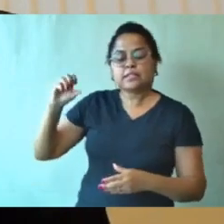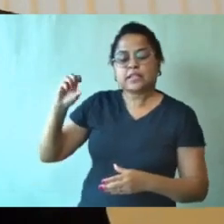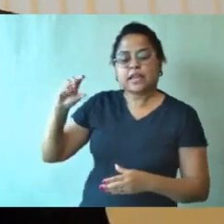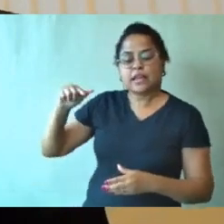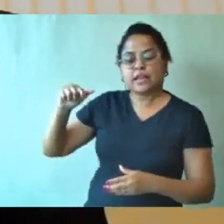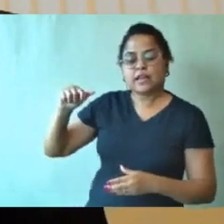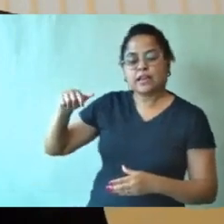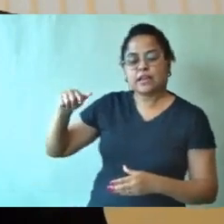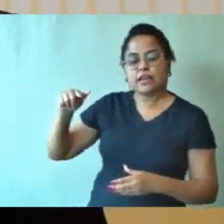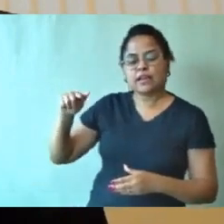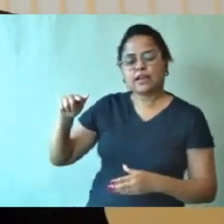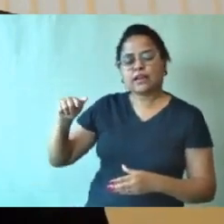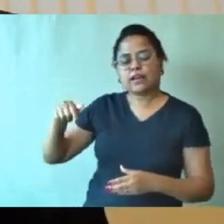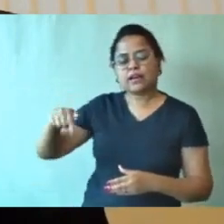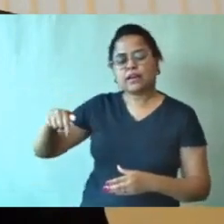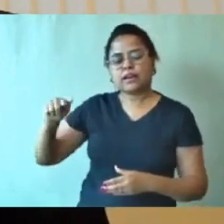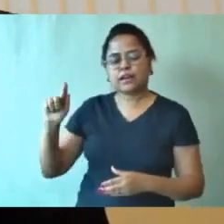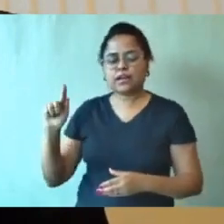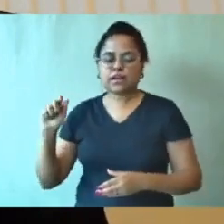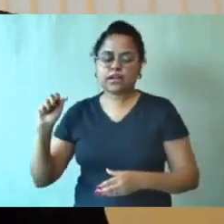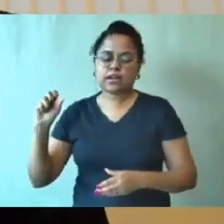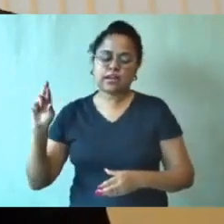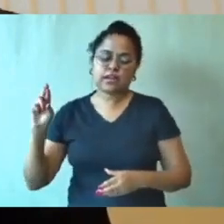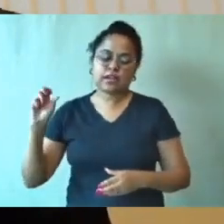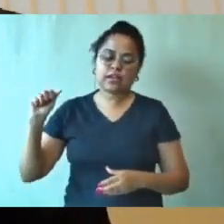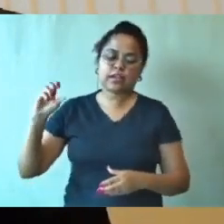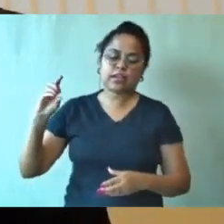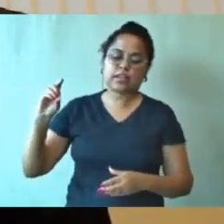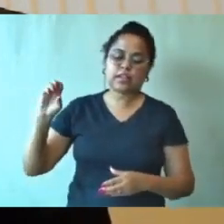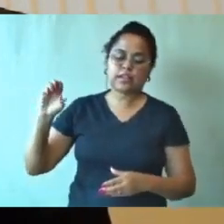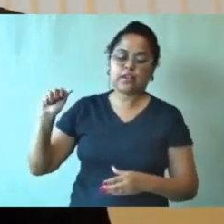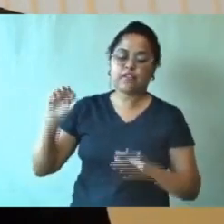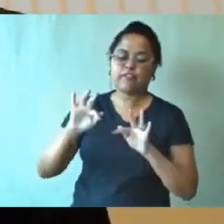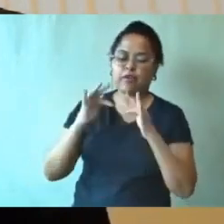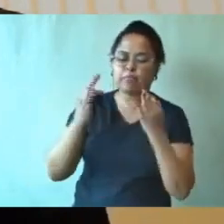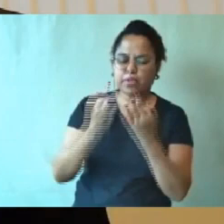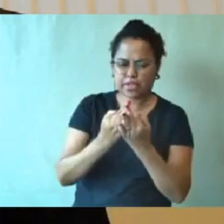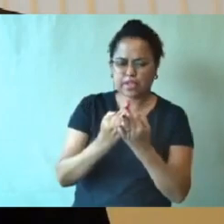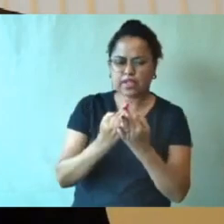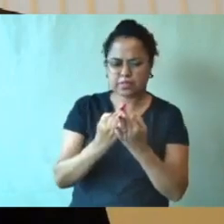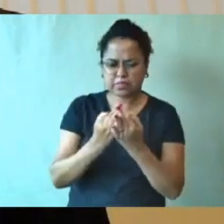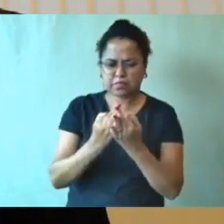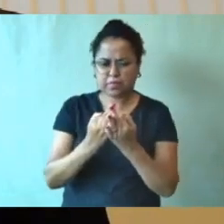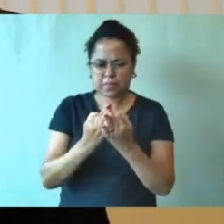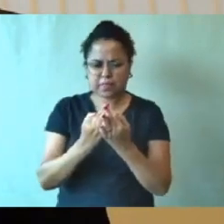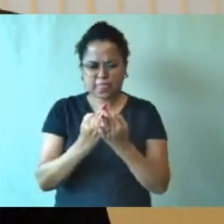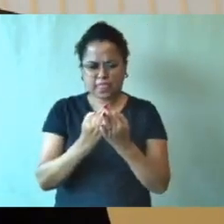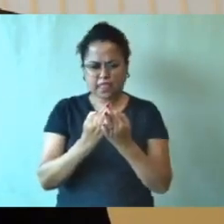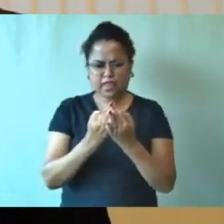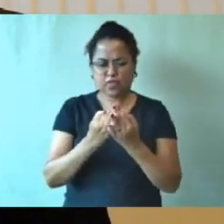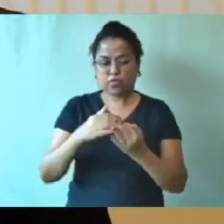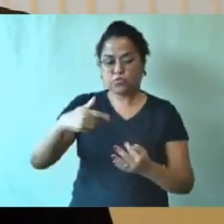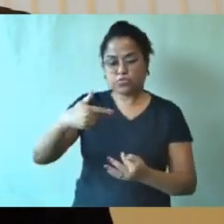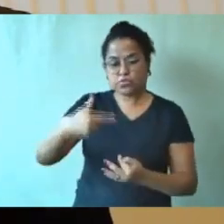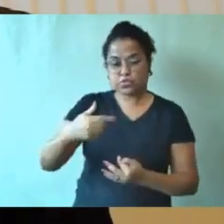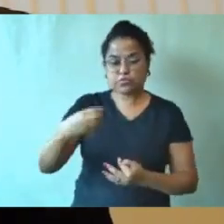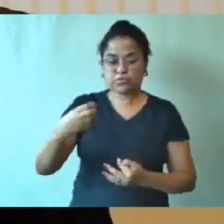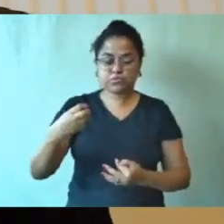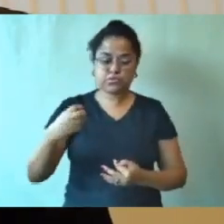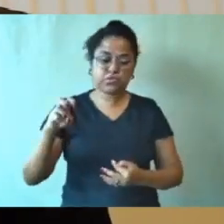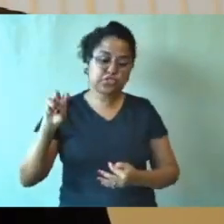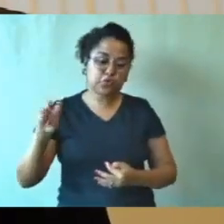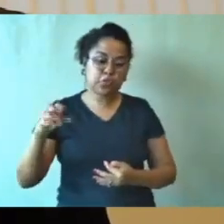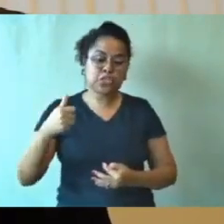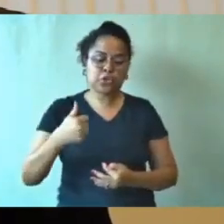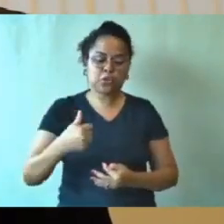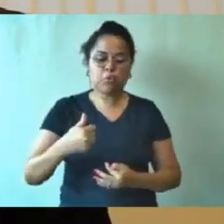4,5. Total 36,29. Com 251 veículos. 251